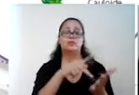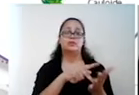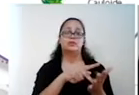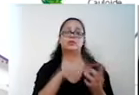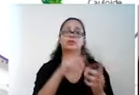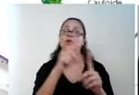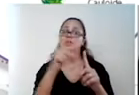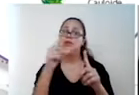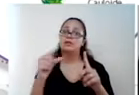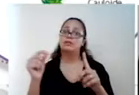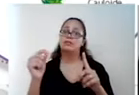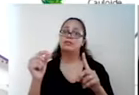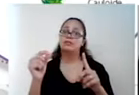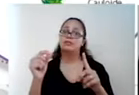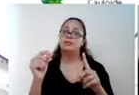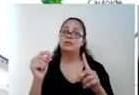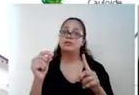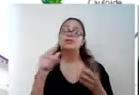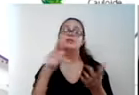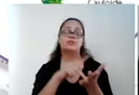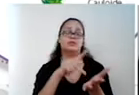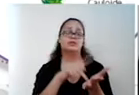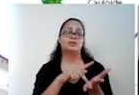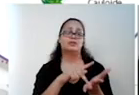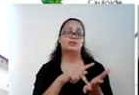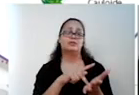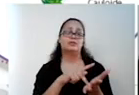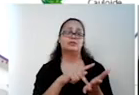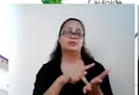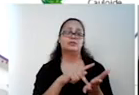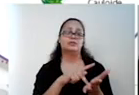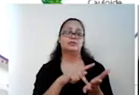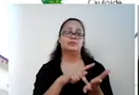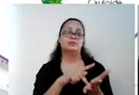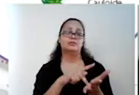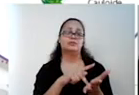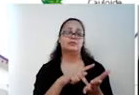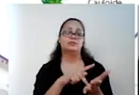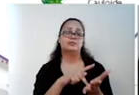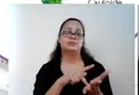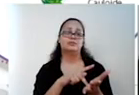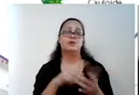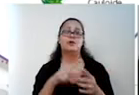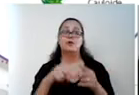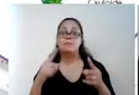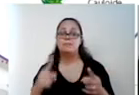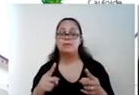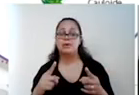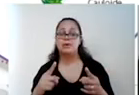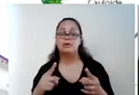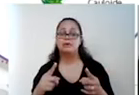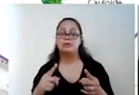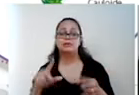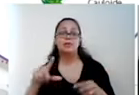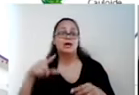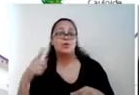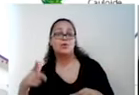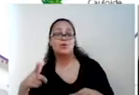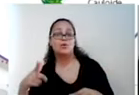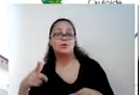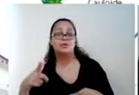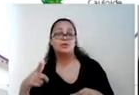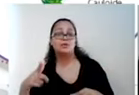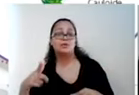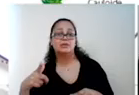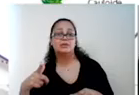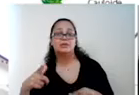folha vasos condutores, é uma folha verdadeira. Então as briófitas no seu interior não têm vasos condutores e por isso não são